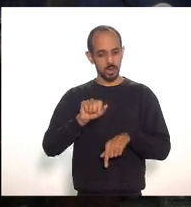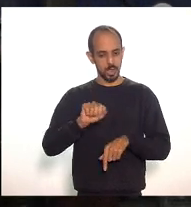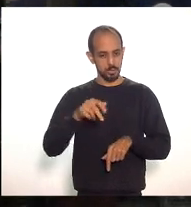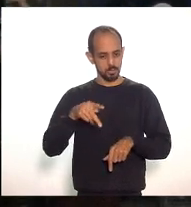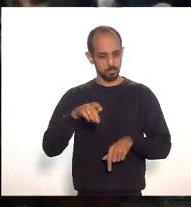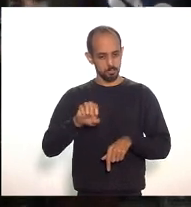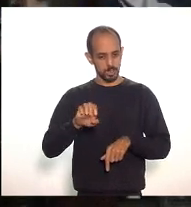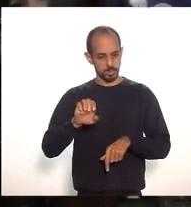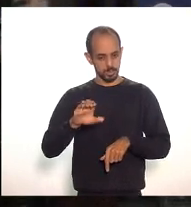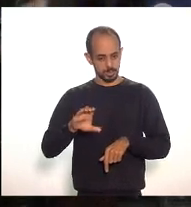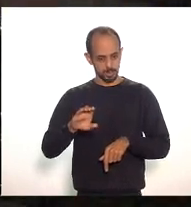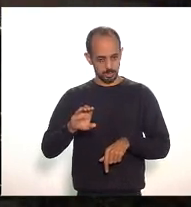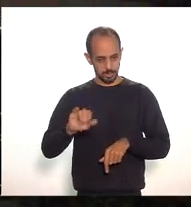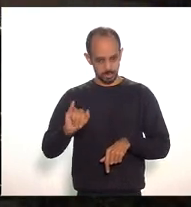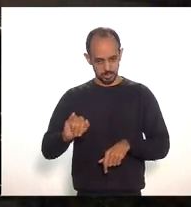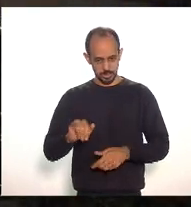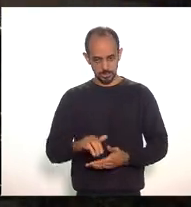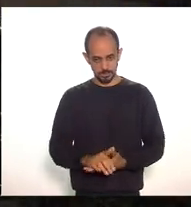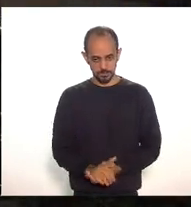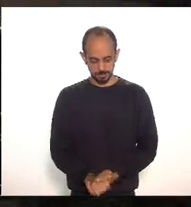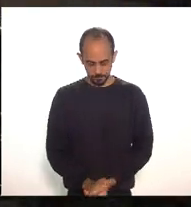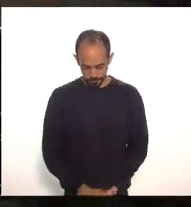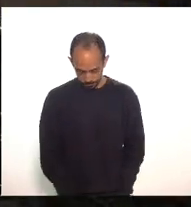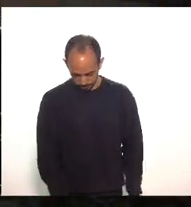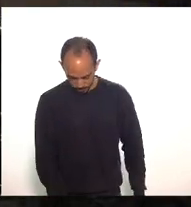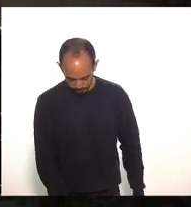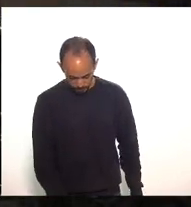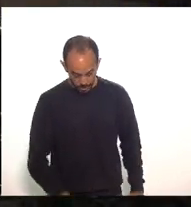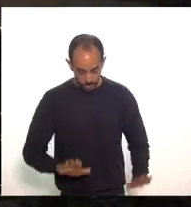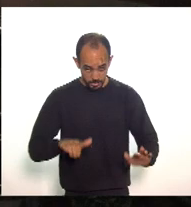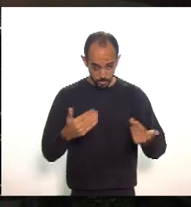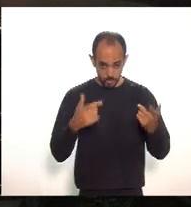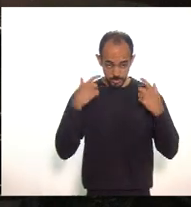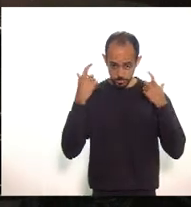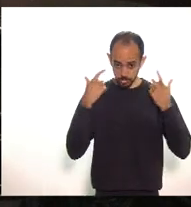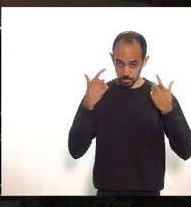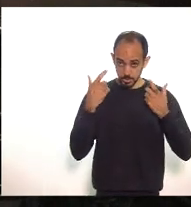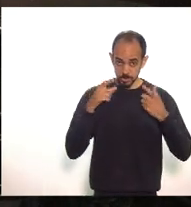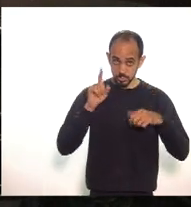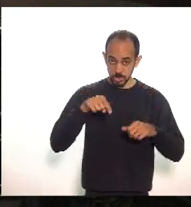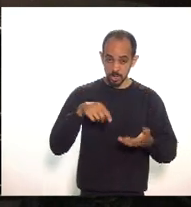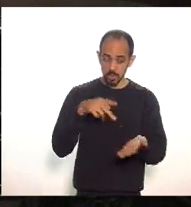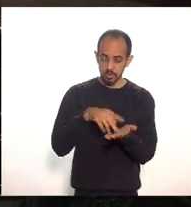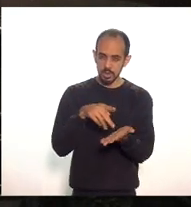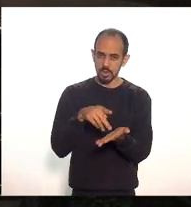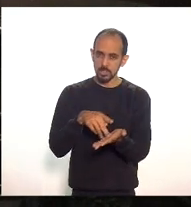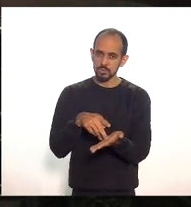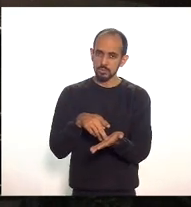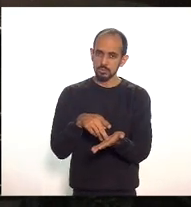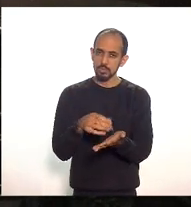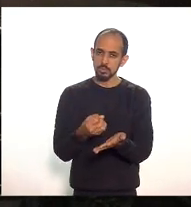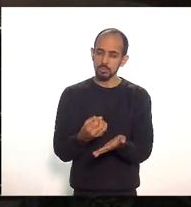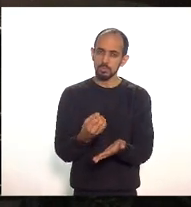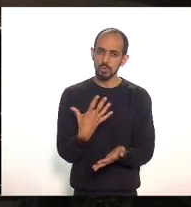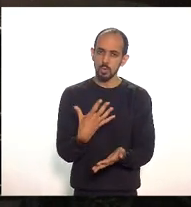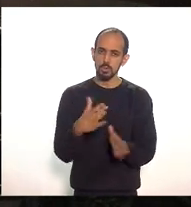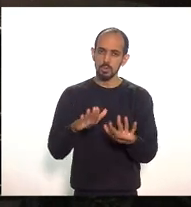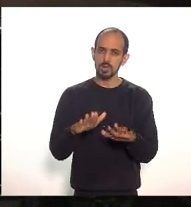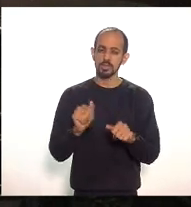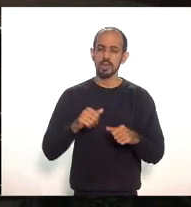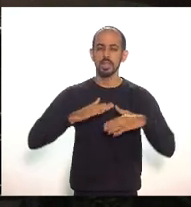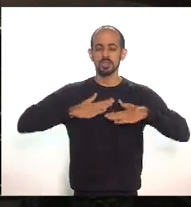bom obrigada essas preocupações são extremamente legítimas mas um ponto ele é